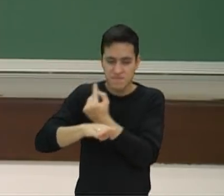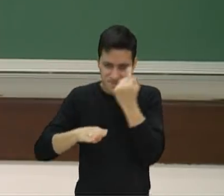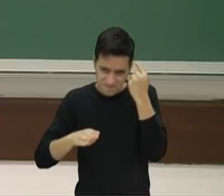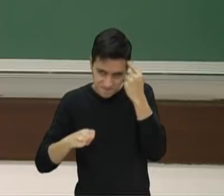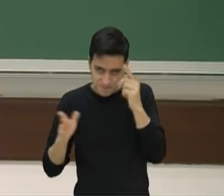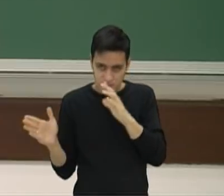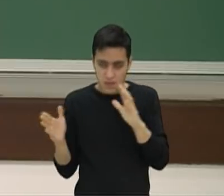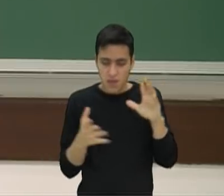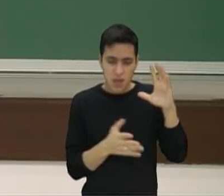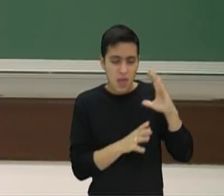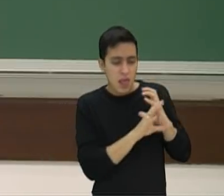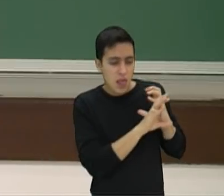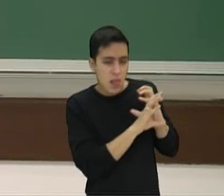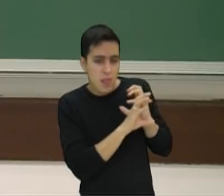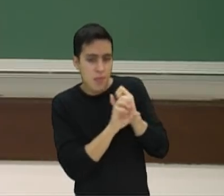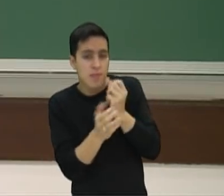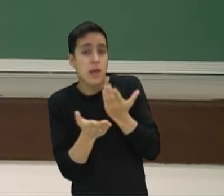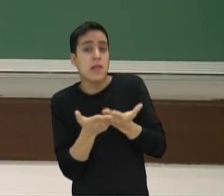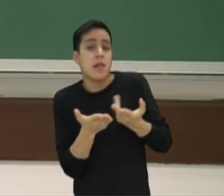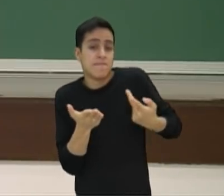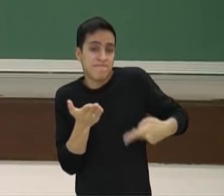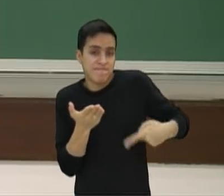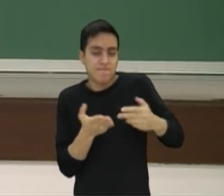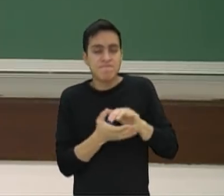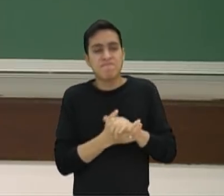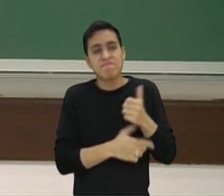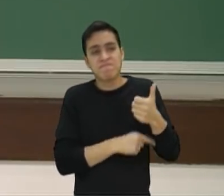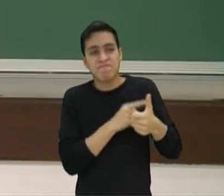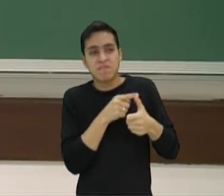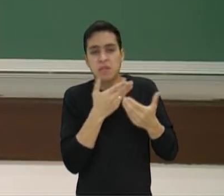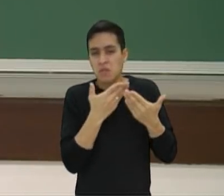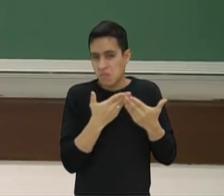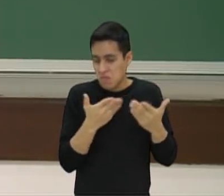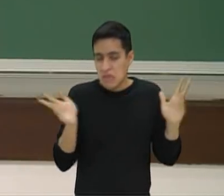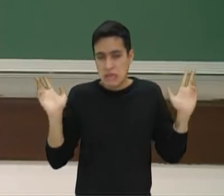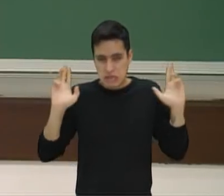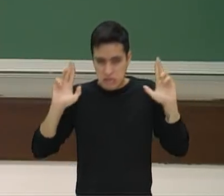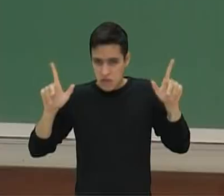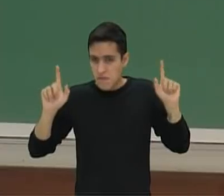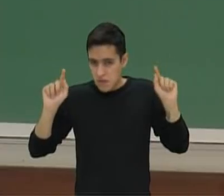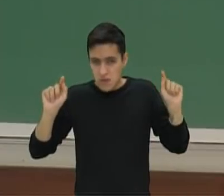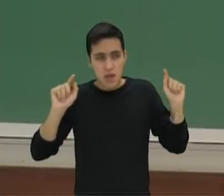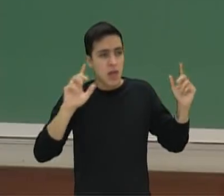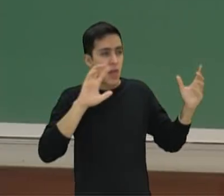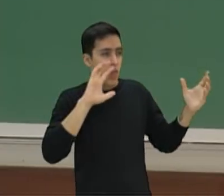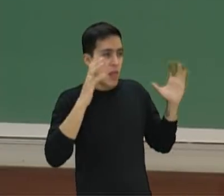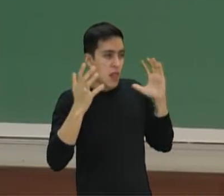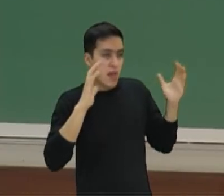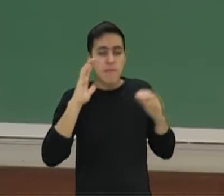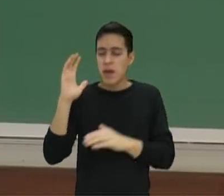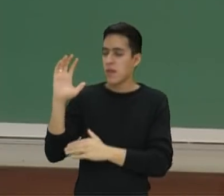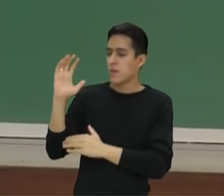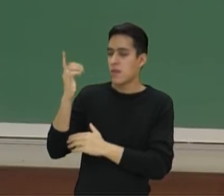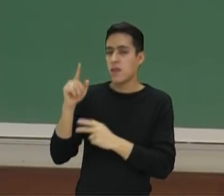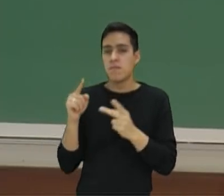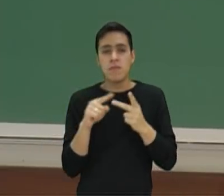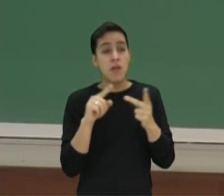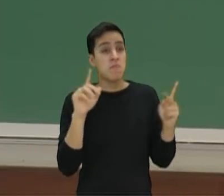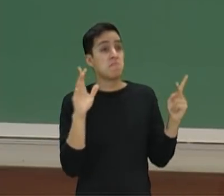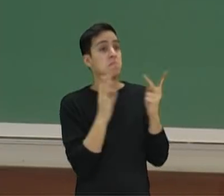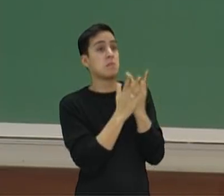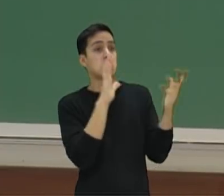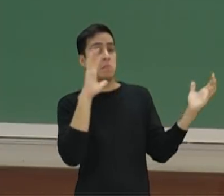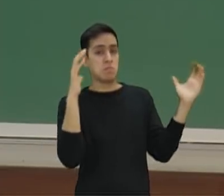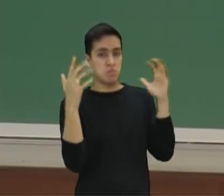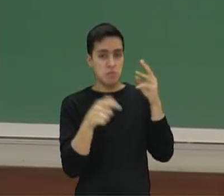Retomada do que nós vimos na aula de hoje. Nós vimos a diferença entre clima e tempo, fenômenos